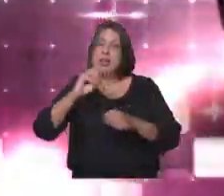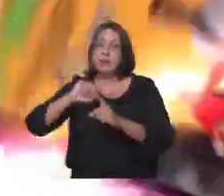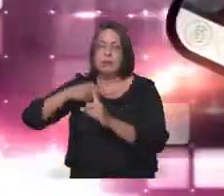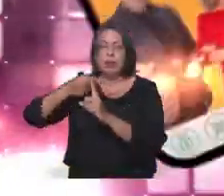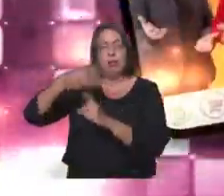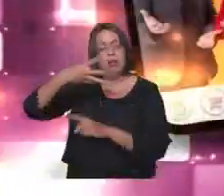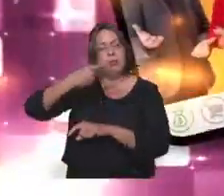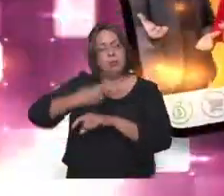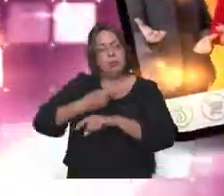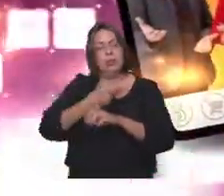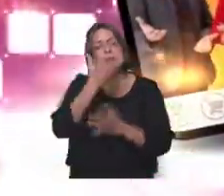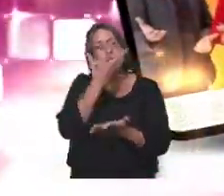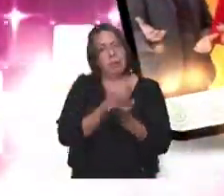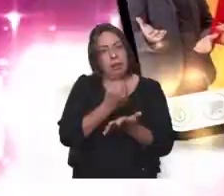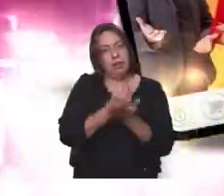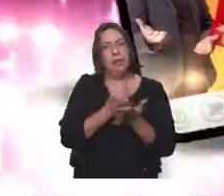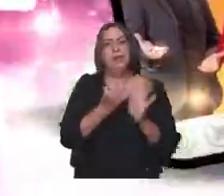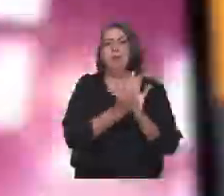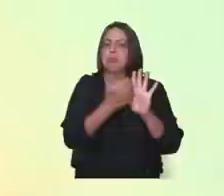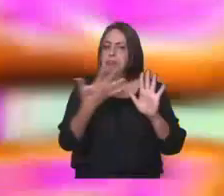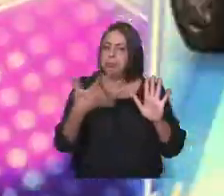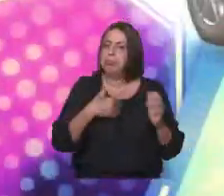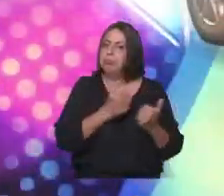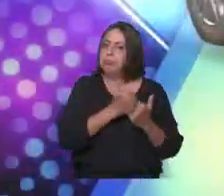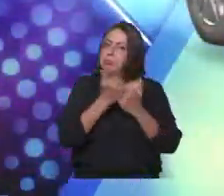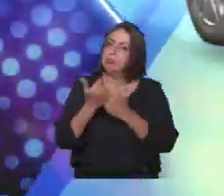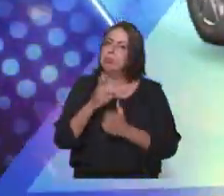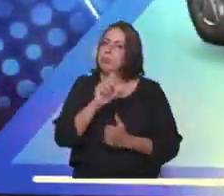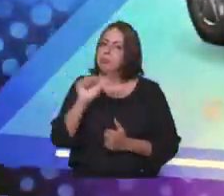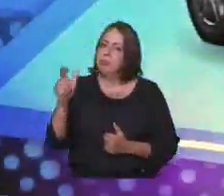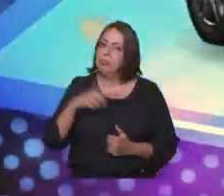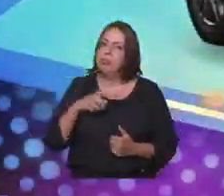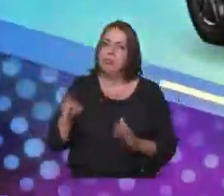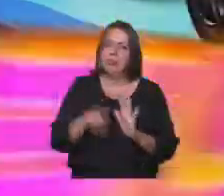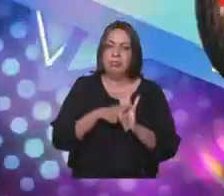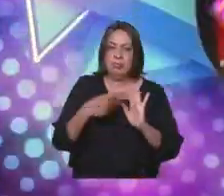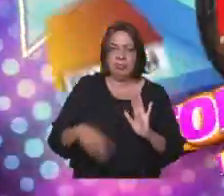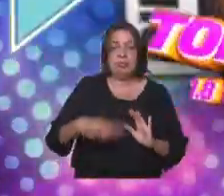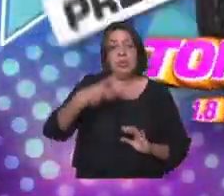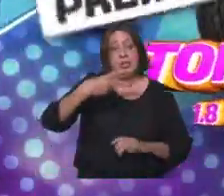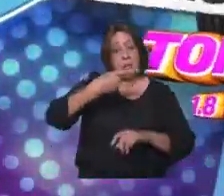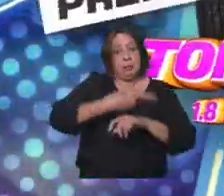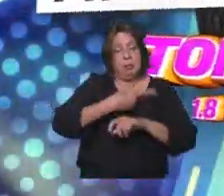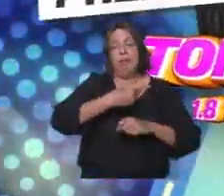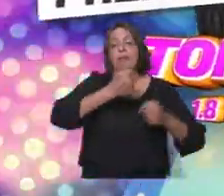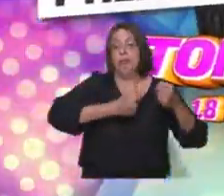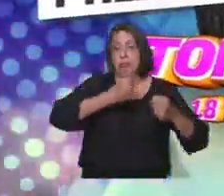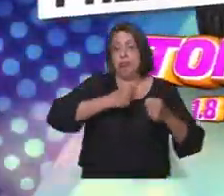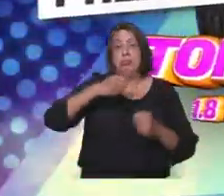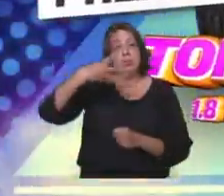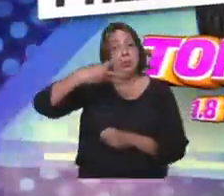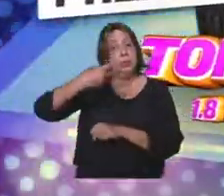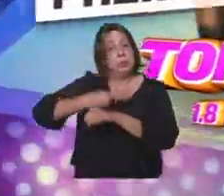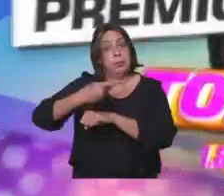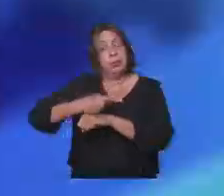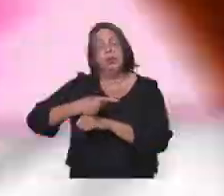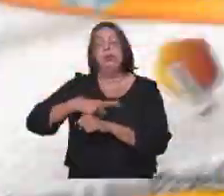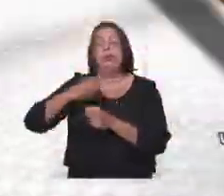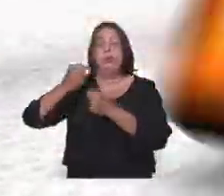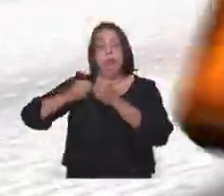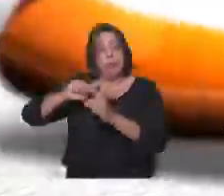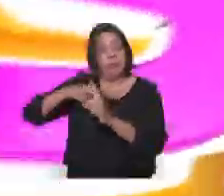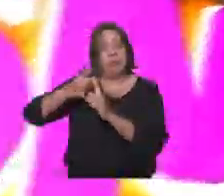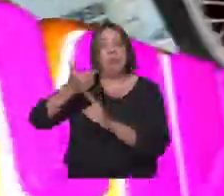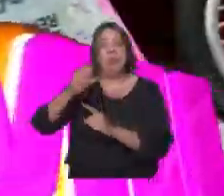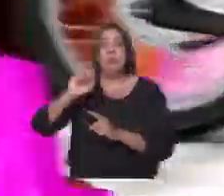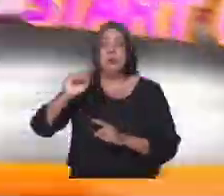Baixe o aplicativo do Caju Cap e colabore com o GAC Sergipe. Tem um Renault Kwid no terceiro prêmio e um Fiat Toro mais 10 mil reais no quarto prêmio. Ainda